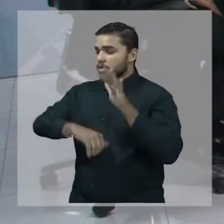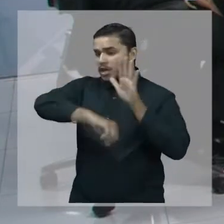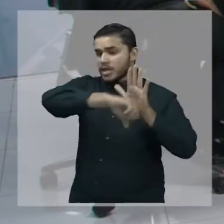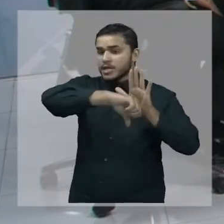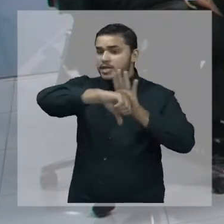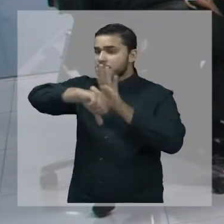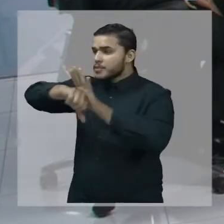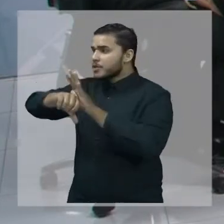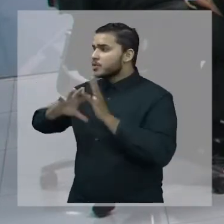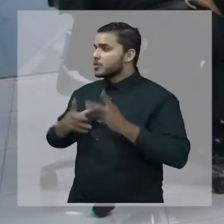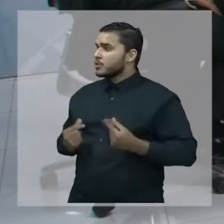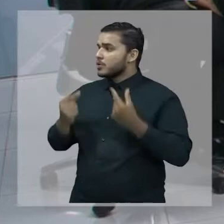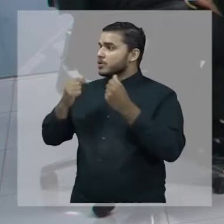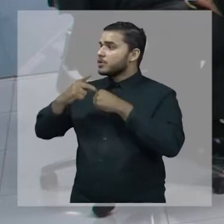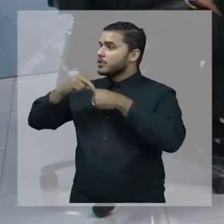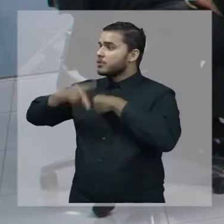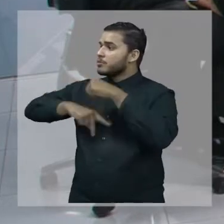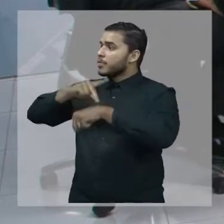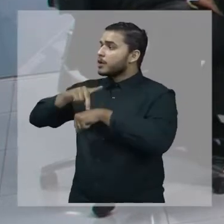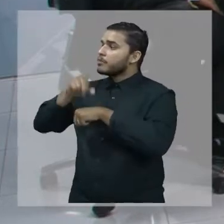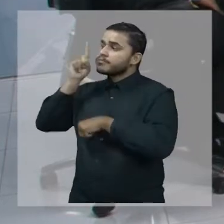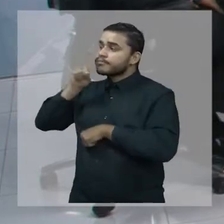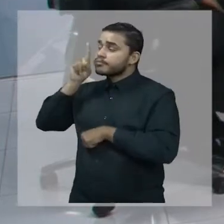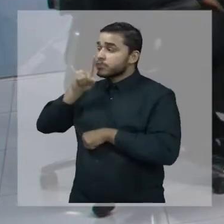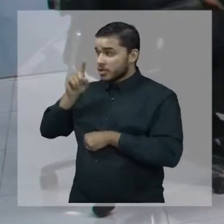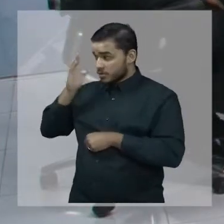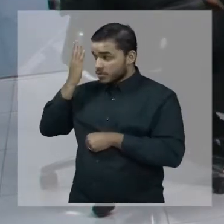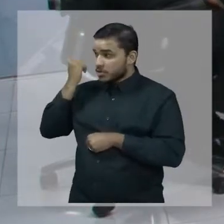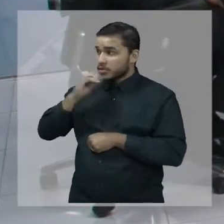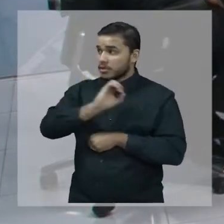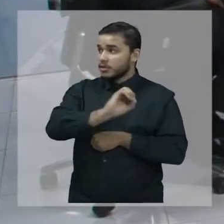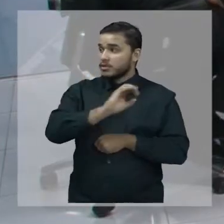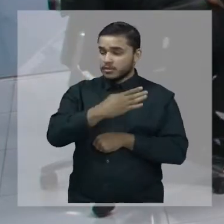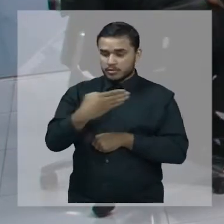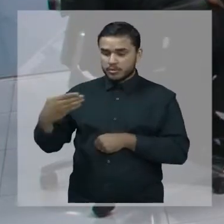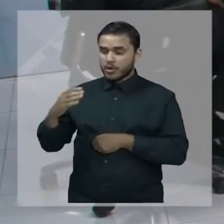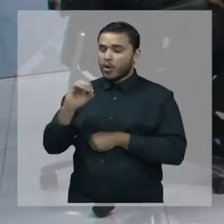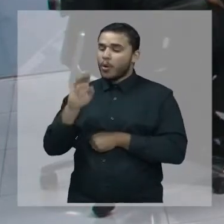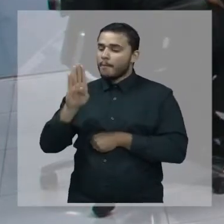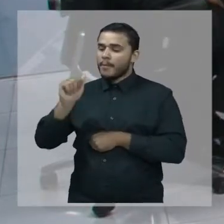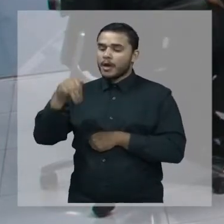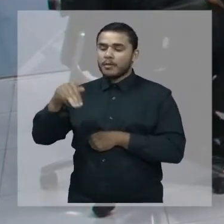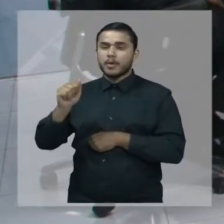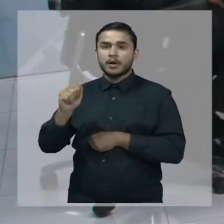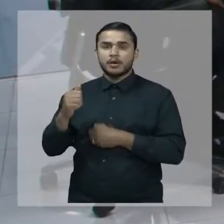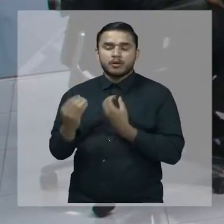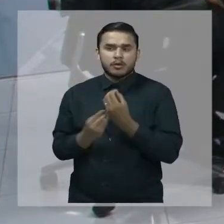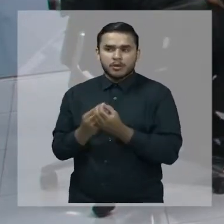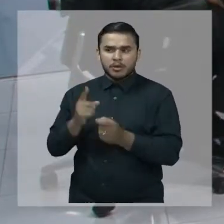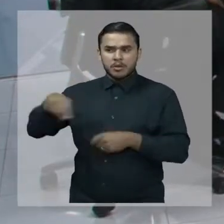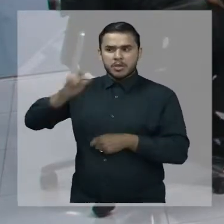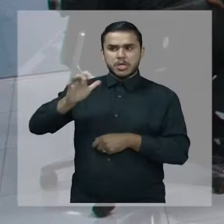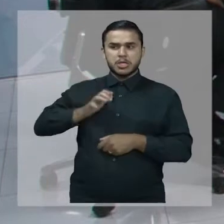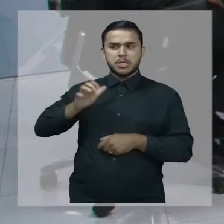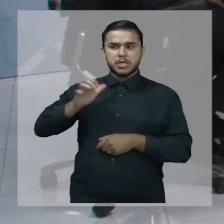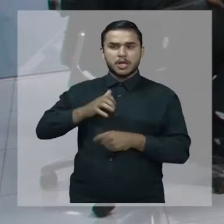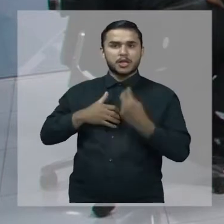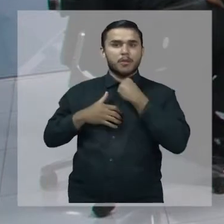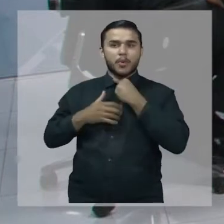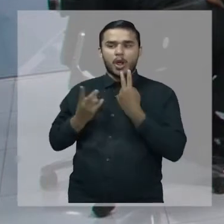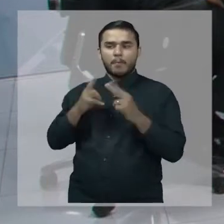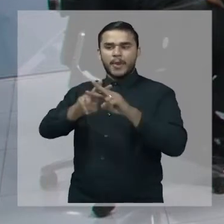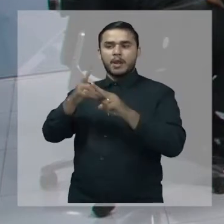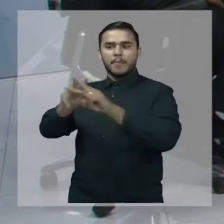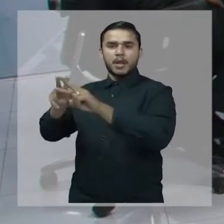foi punido ninguém que fez os crimes financeiros americanos? O Obama disse isso. It's too big to fail. É grande demais para cair,